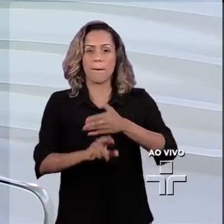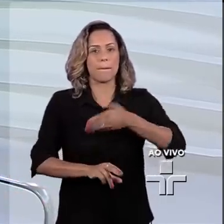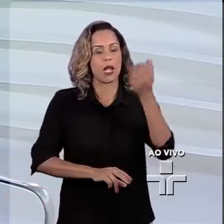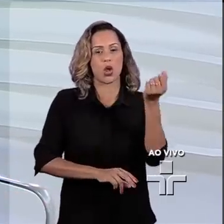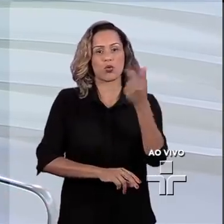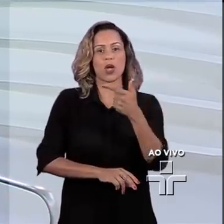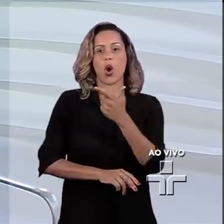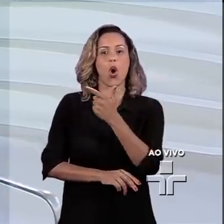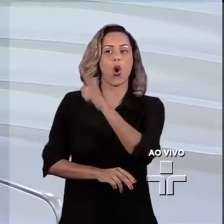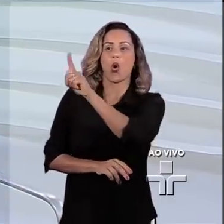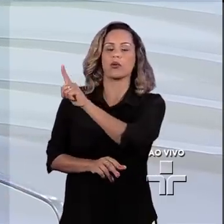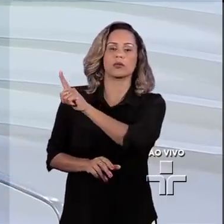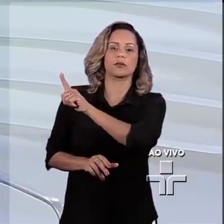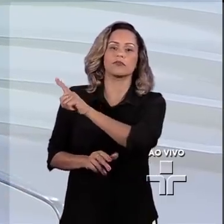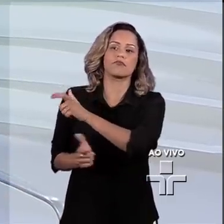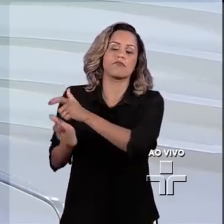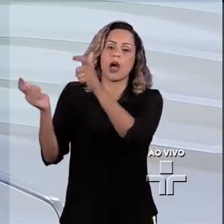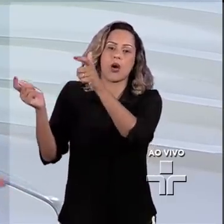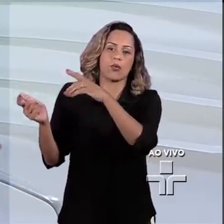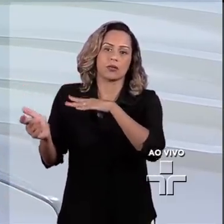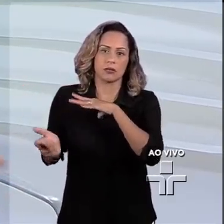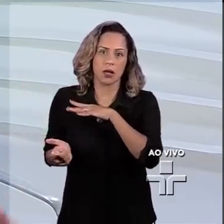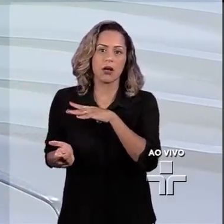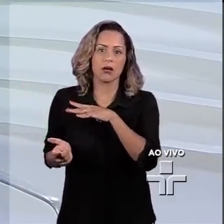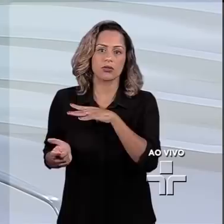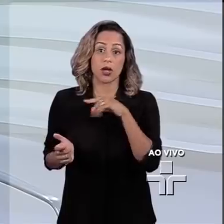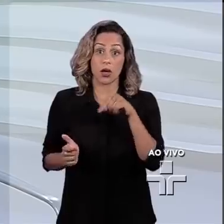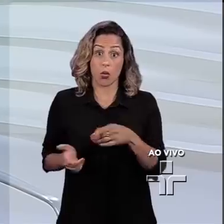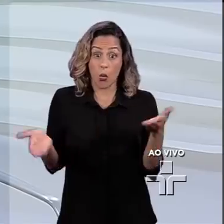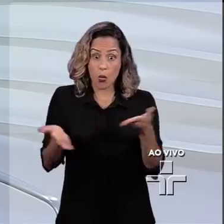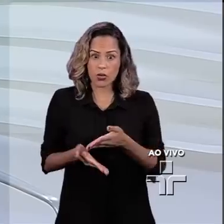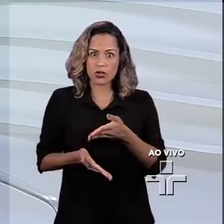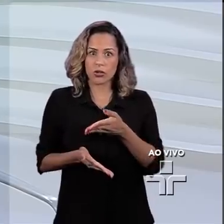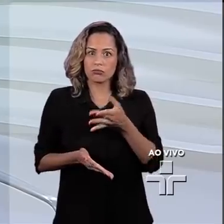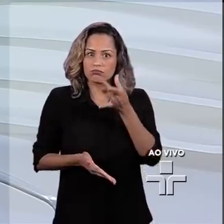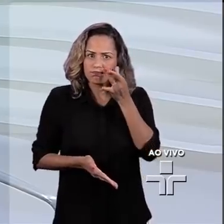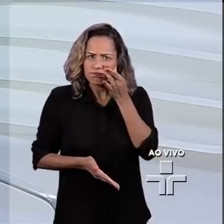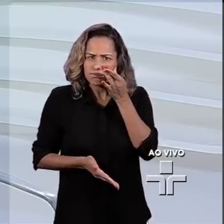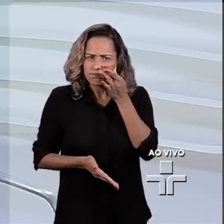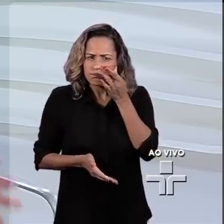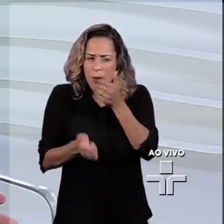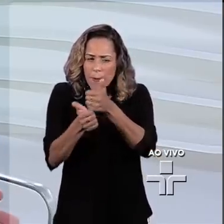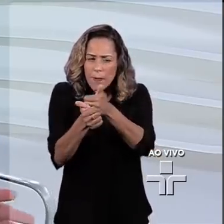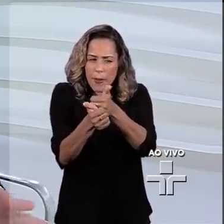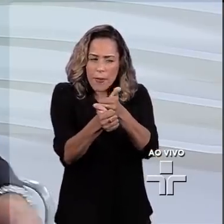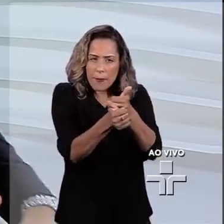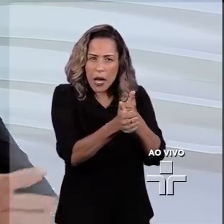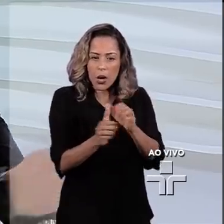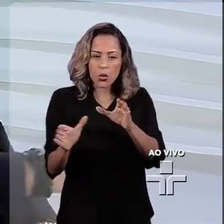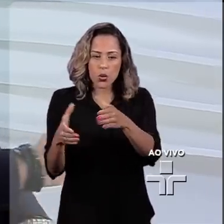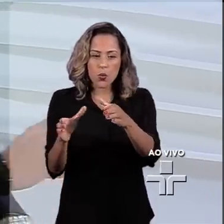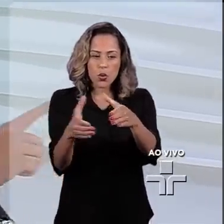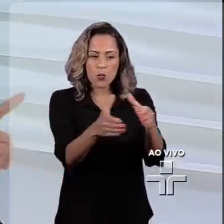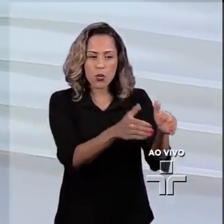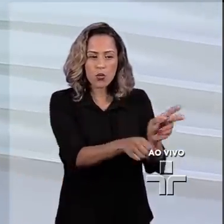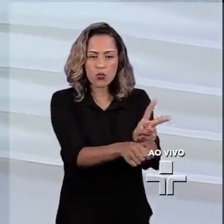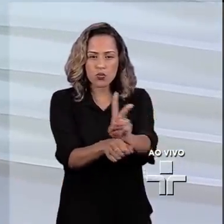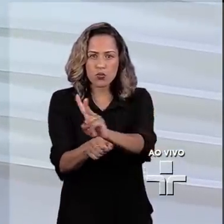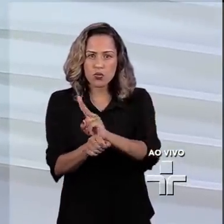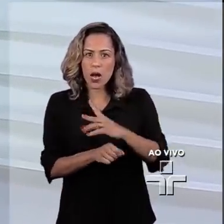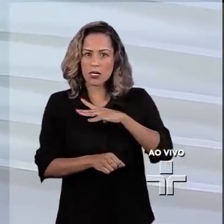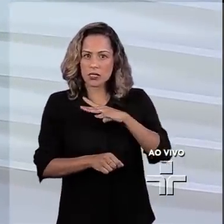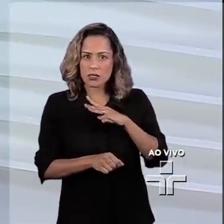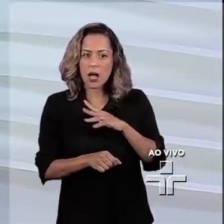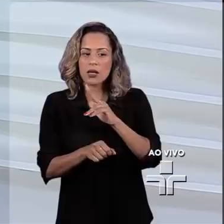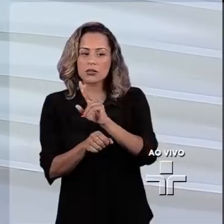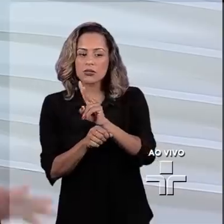Eu acompanho agora em tempo real aonde cada equipe de zeladoria está na cidade, o que ela está fazendo, e há